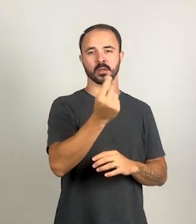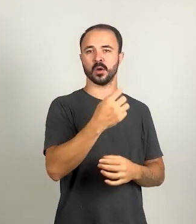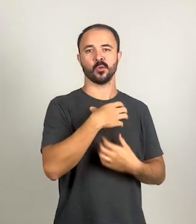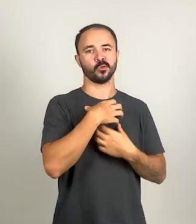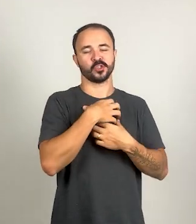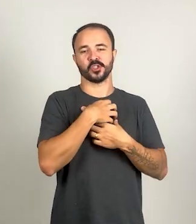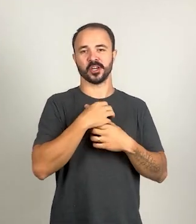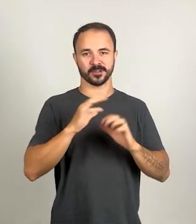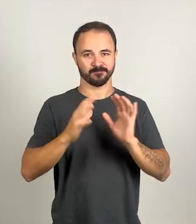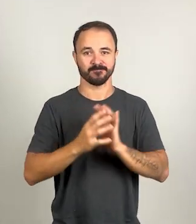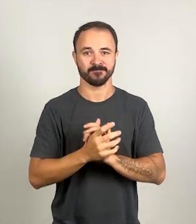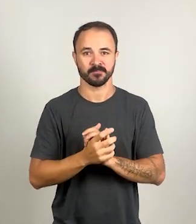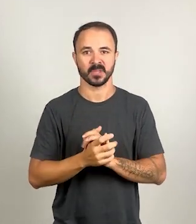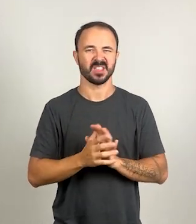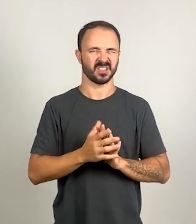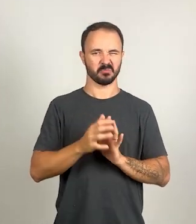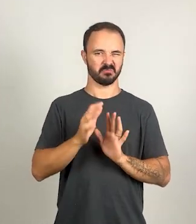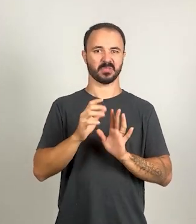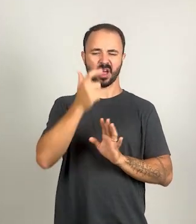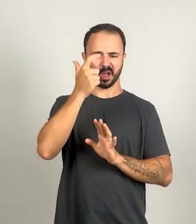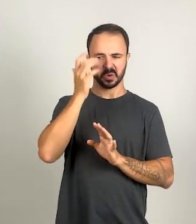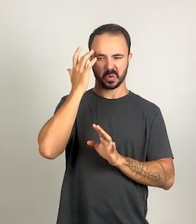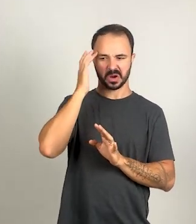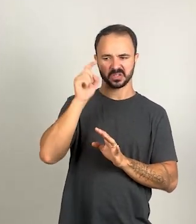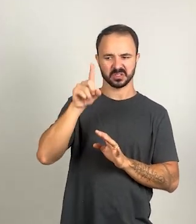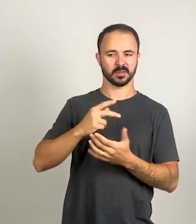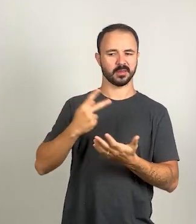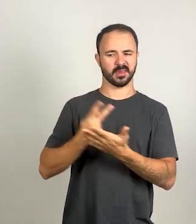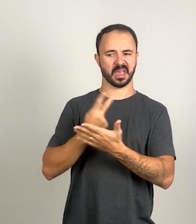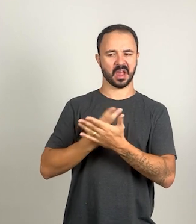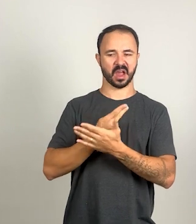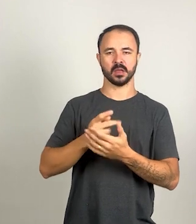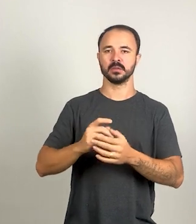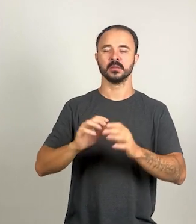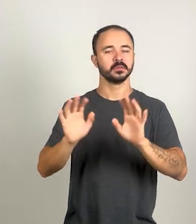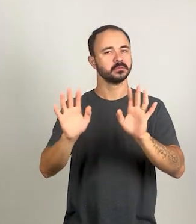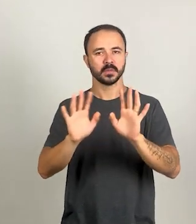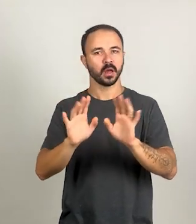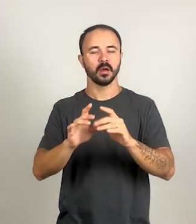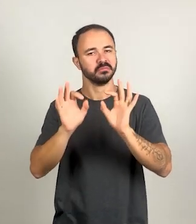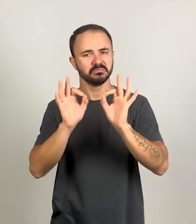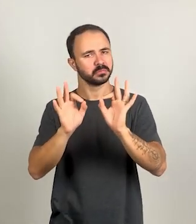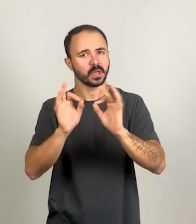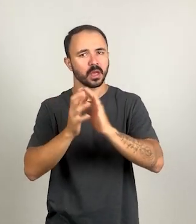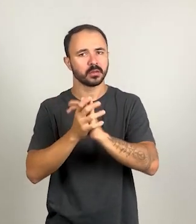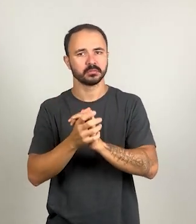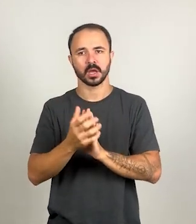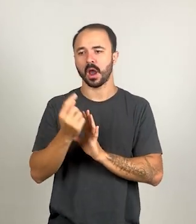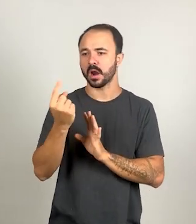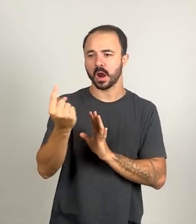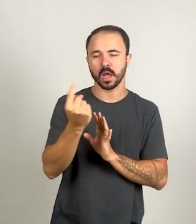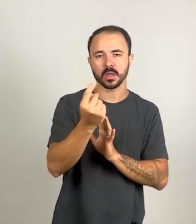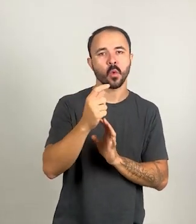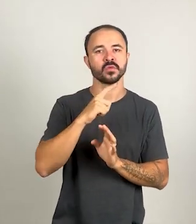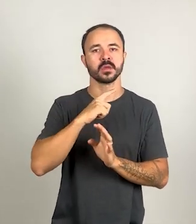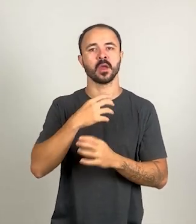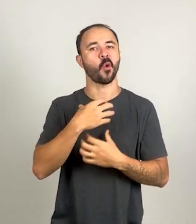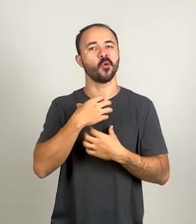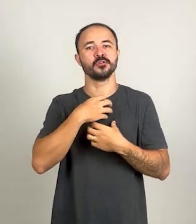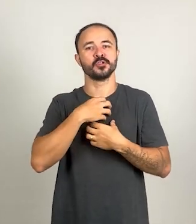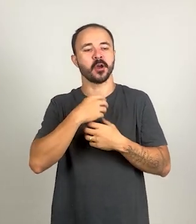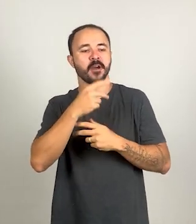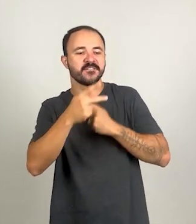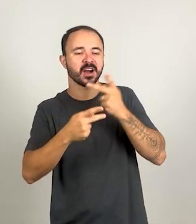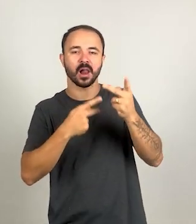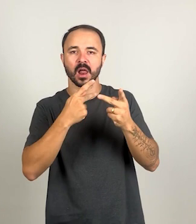julgamos errada determinada variação estamos emitindo um juízo de valor sobre os seus falantes e portanto agindo com